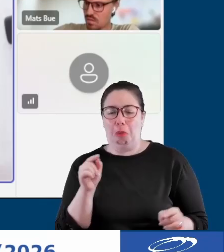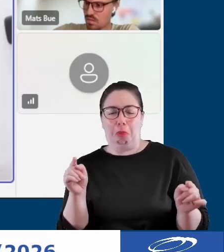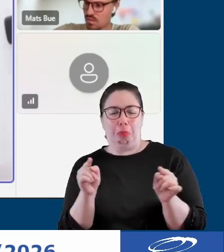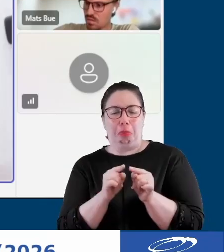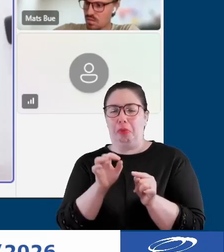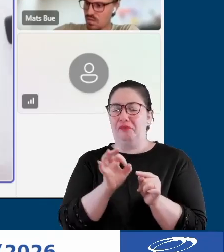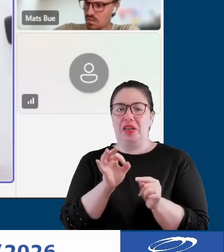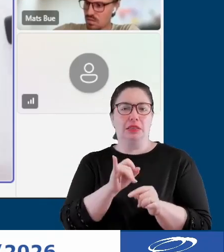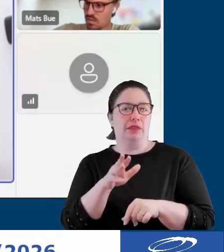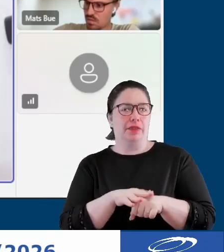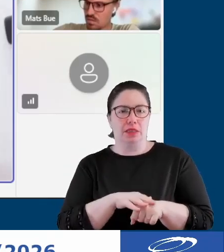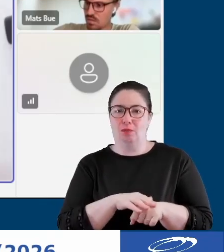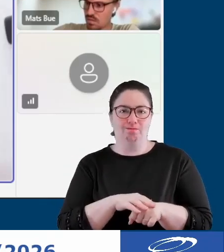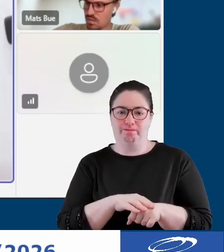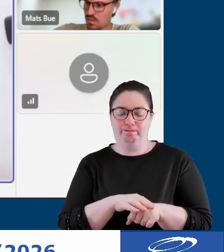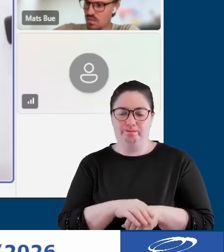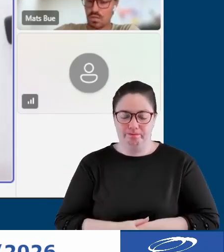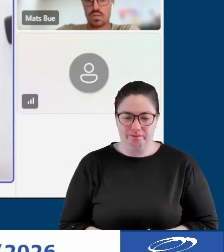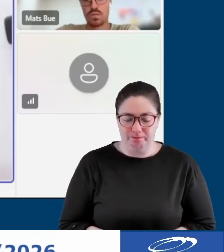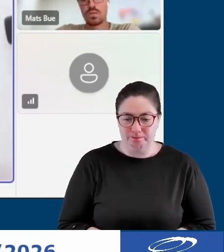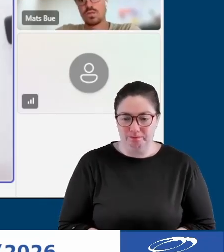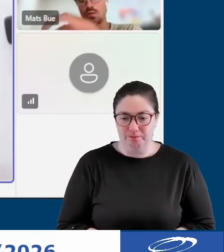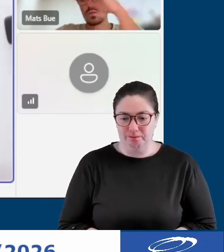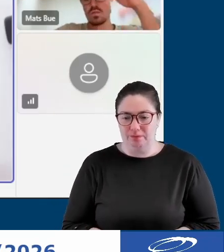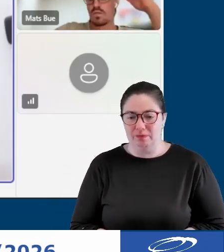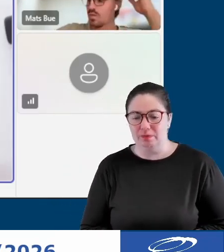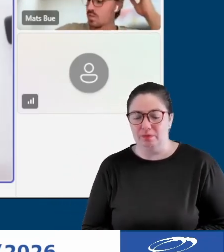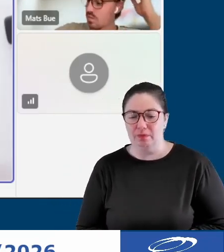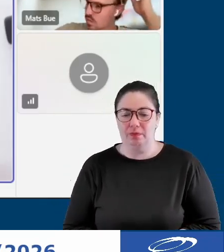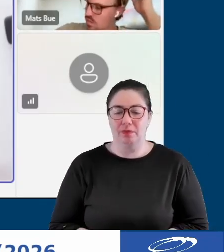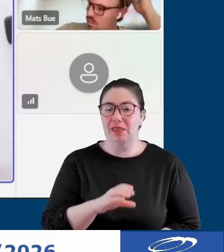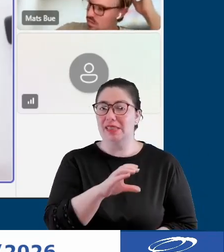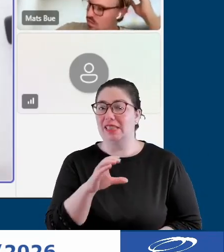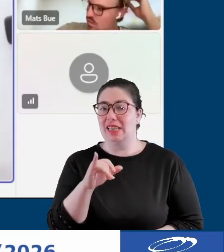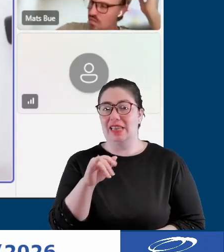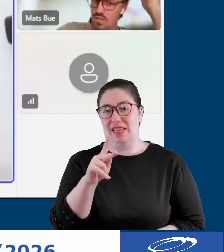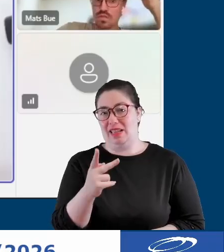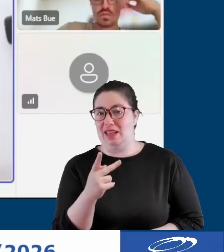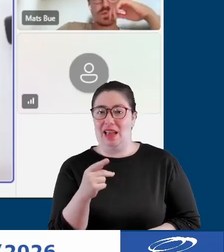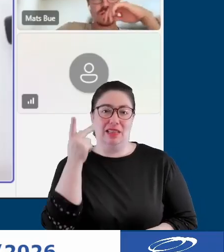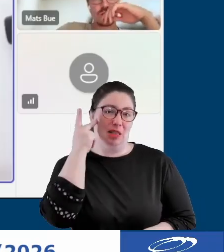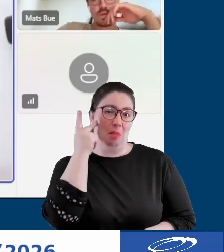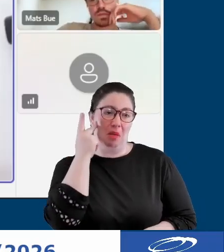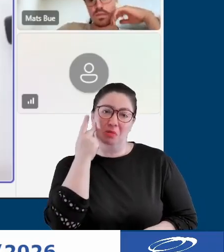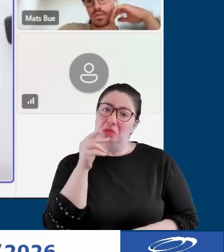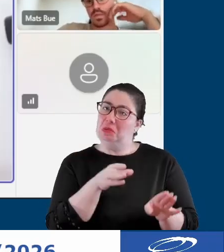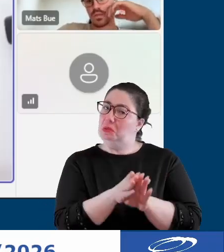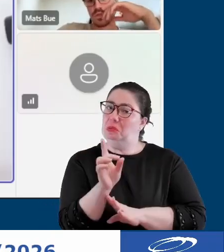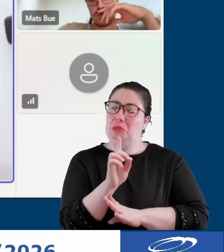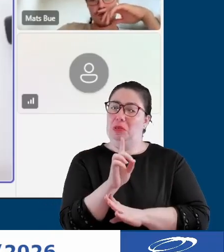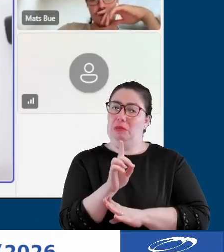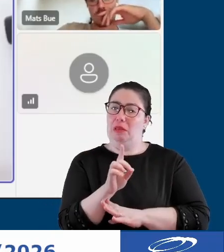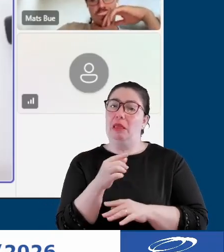infecção. Então, o CCIH dos hospitais em São Paulo não recomendam e não autorizam, na